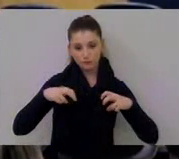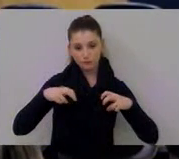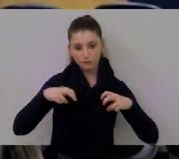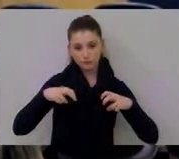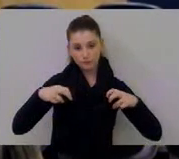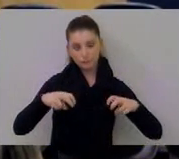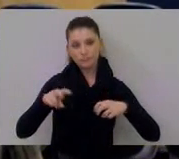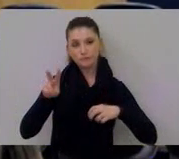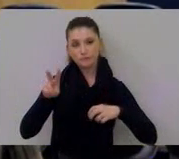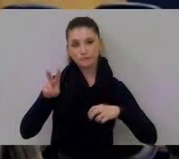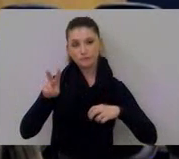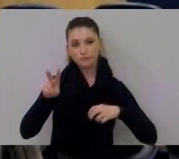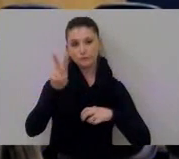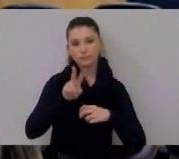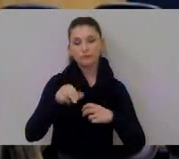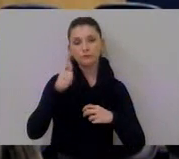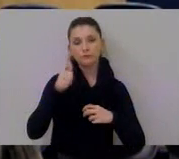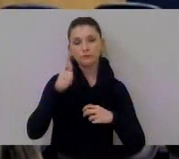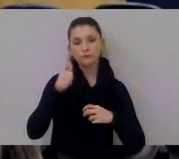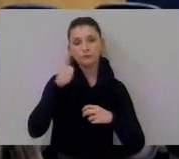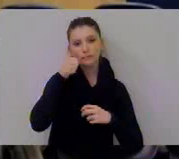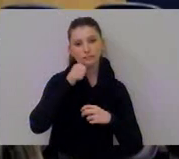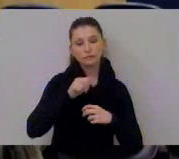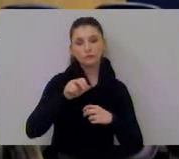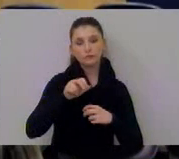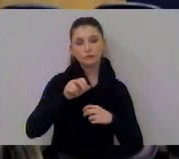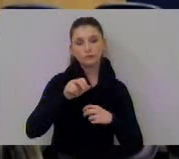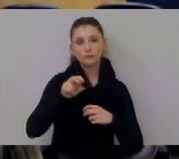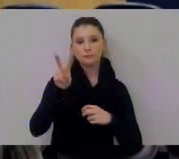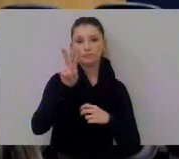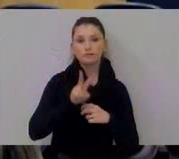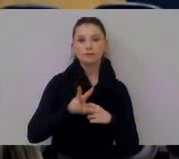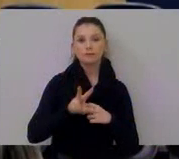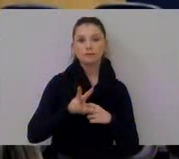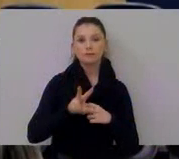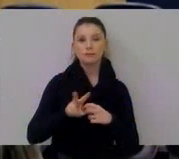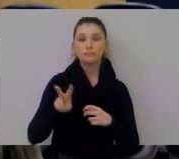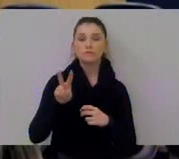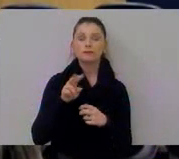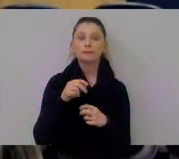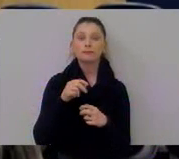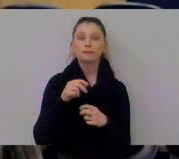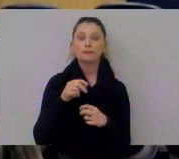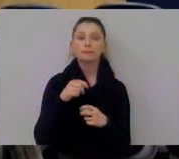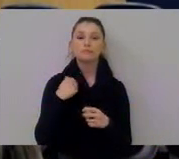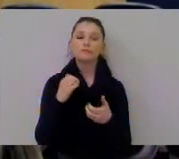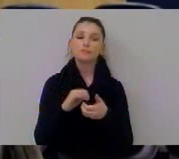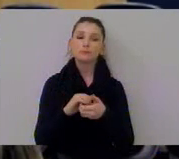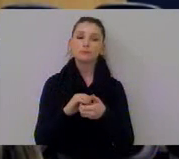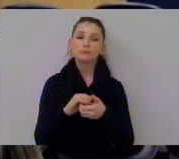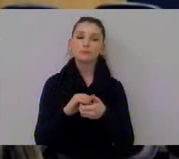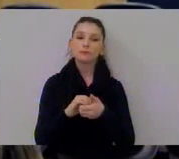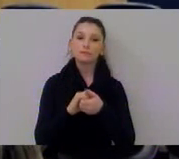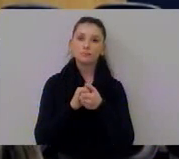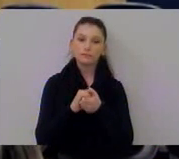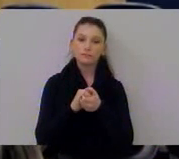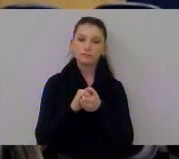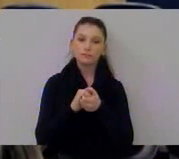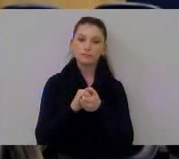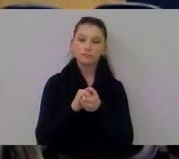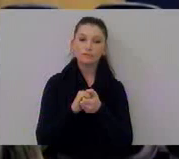vereadores, e aqui quer comentar o meu colega Juarez, trabalhamos